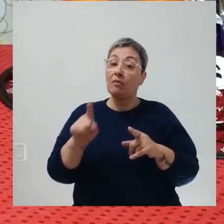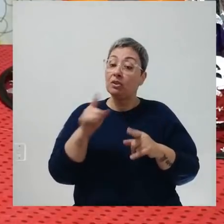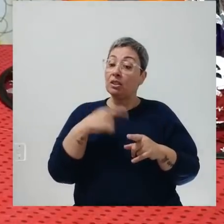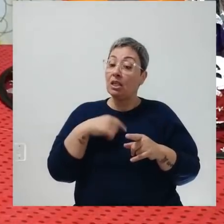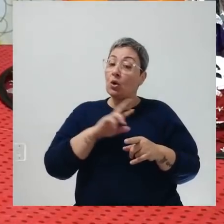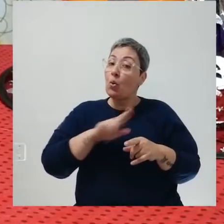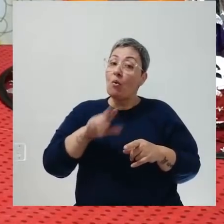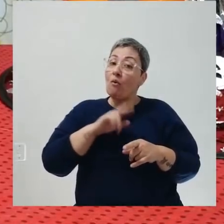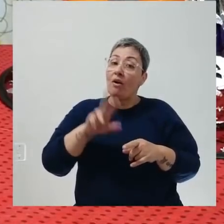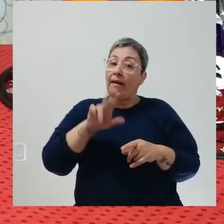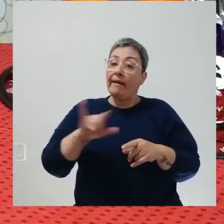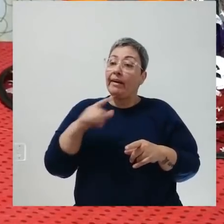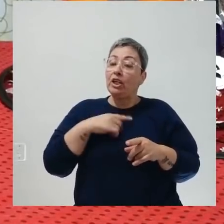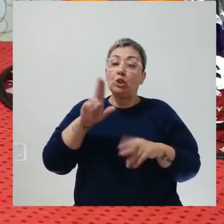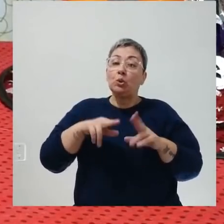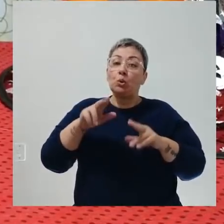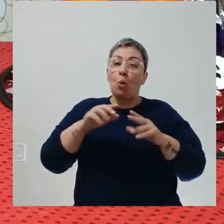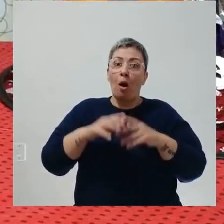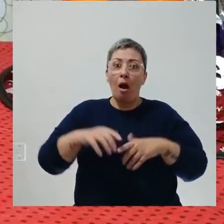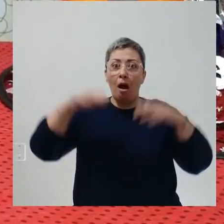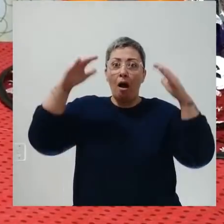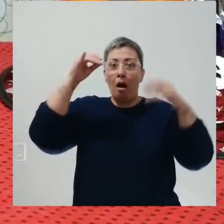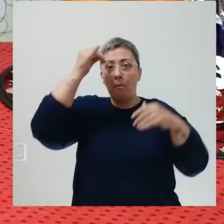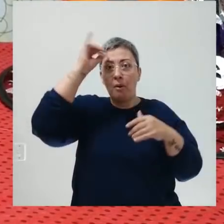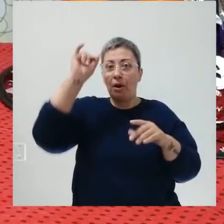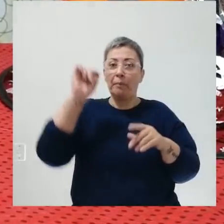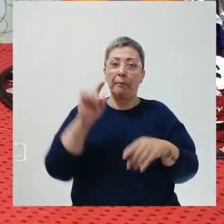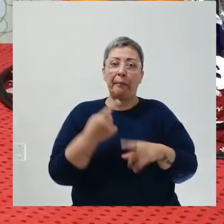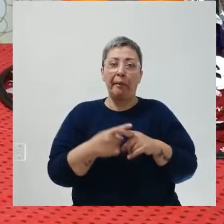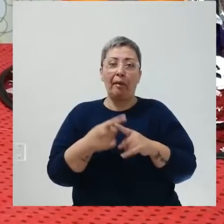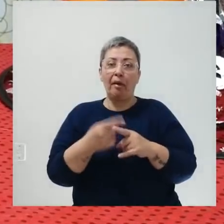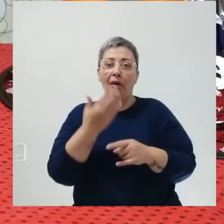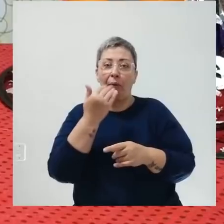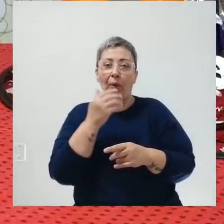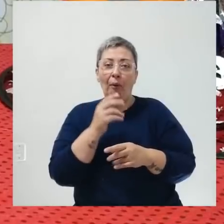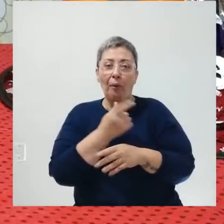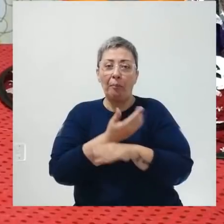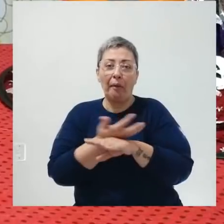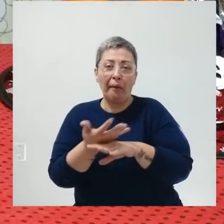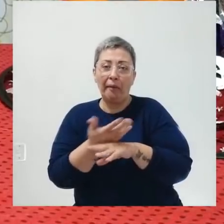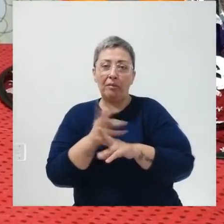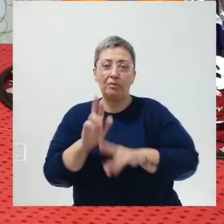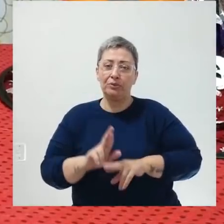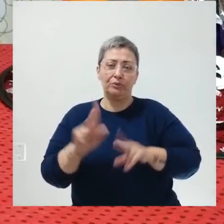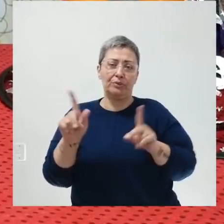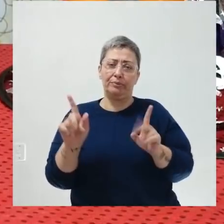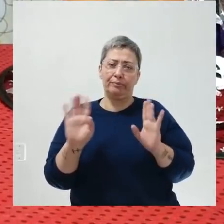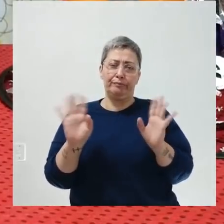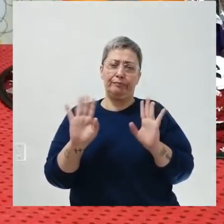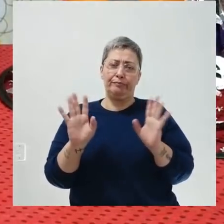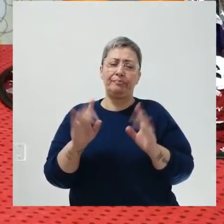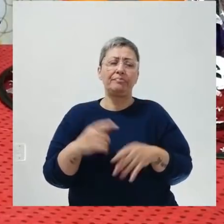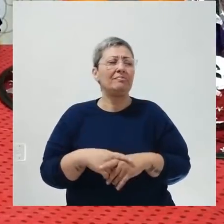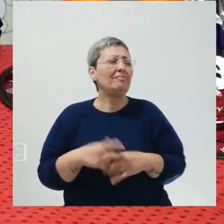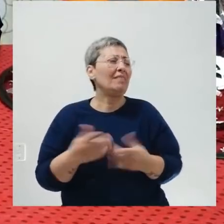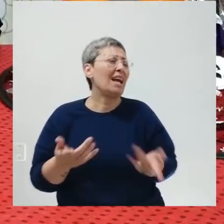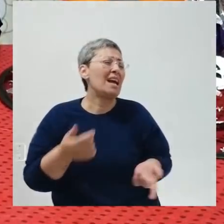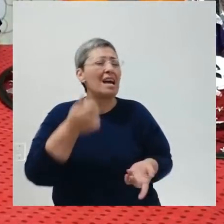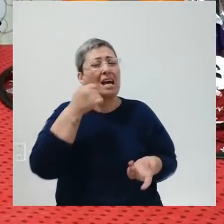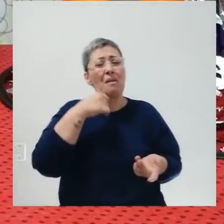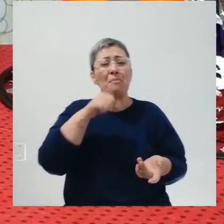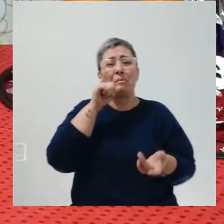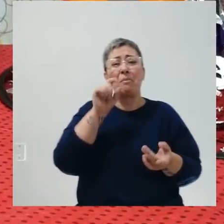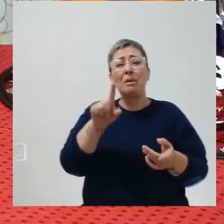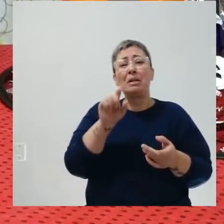não vai ser do tamanho de um boi só porque está comendo uma grama diferente. Ah, mamãe, mas